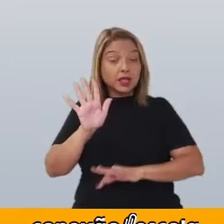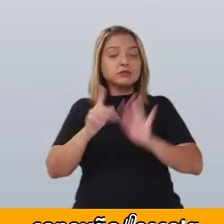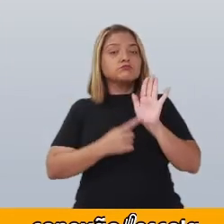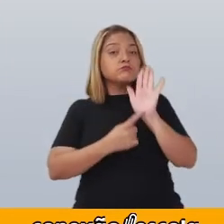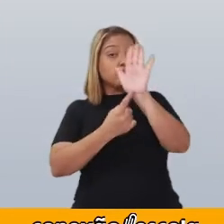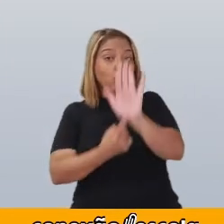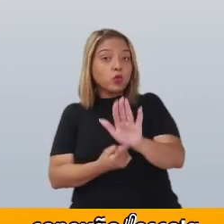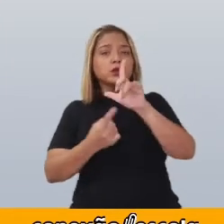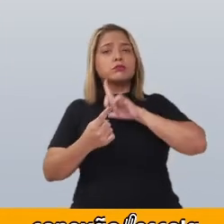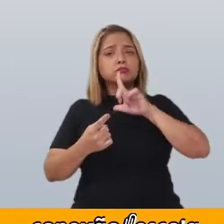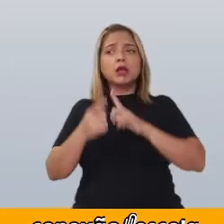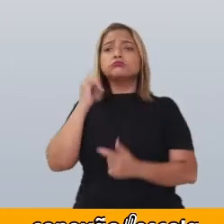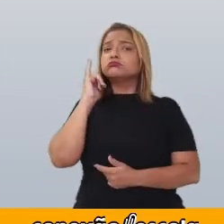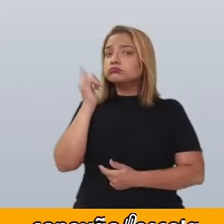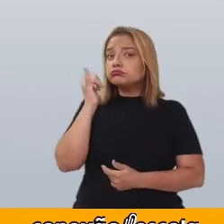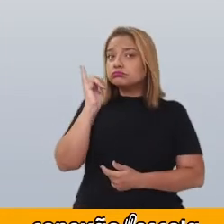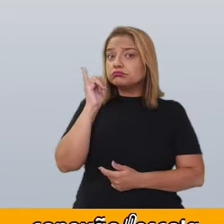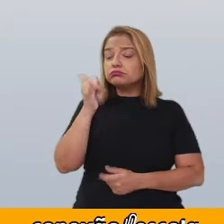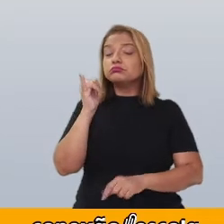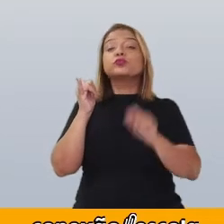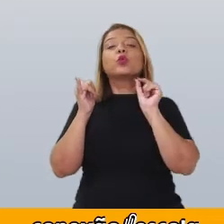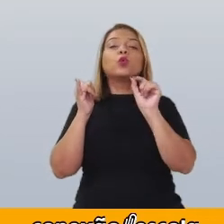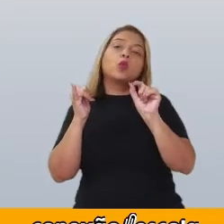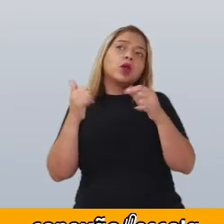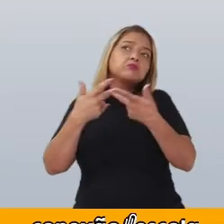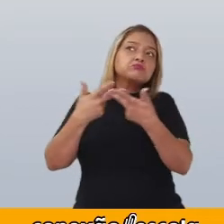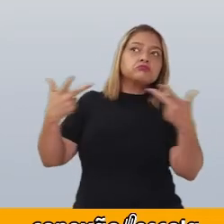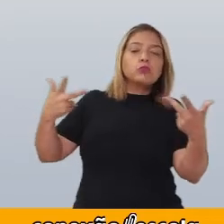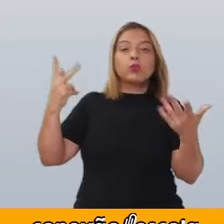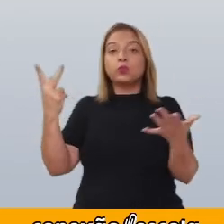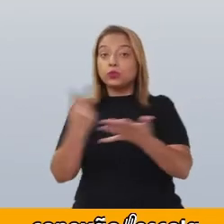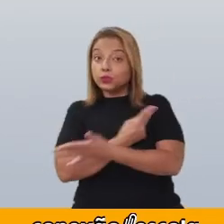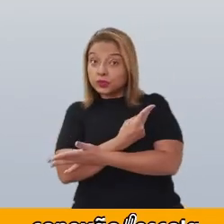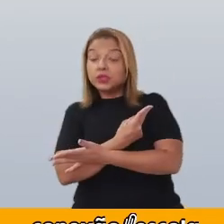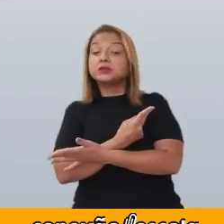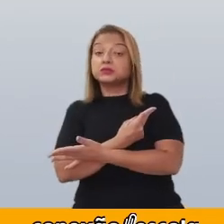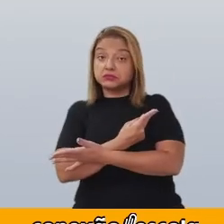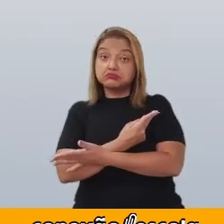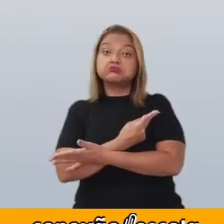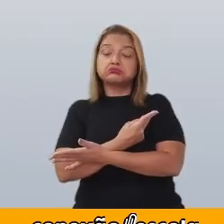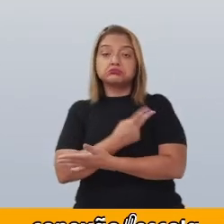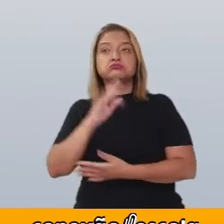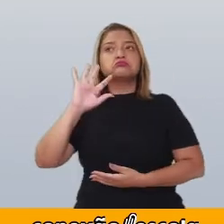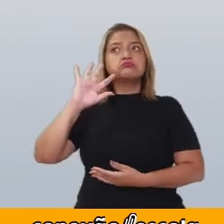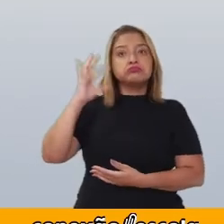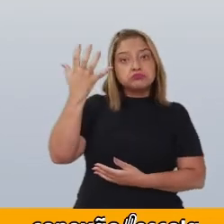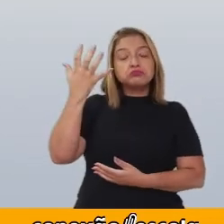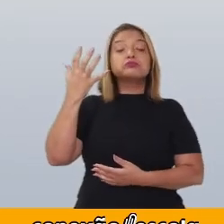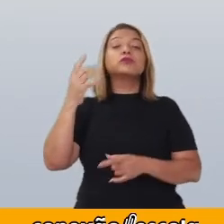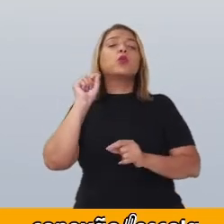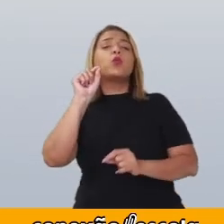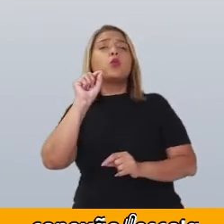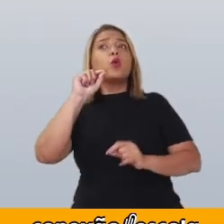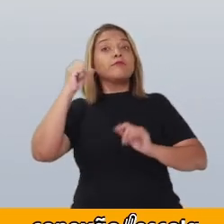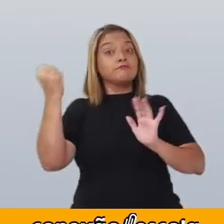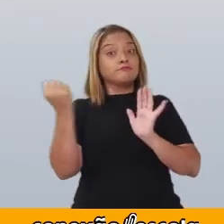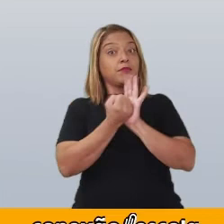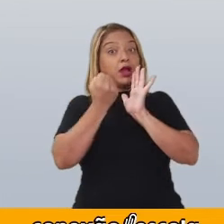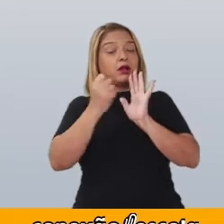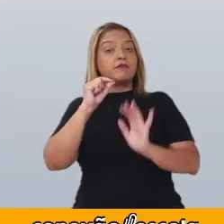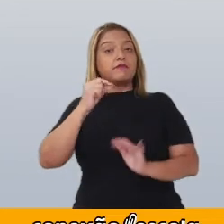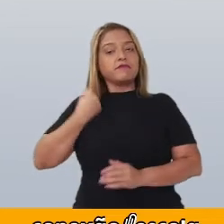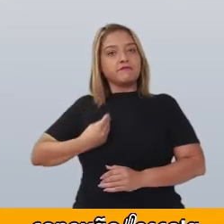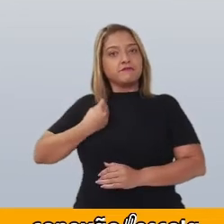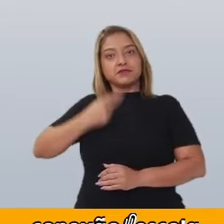uma narração sobre um fato, um acontecimento marcante da vida